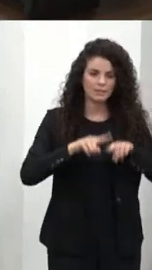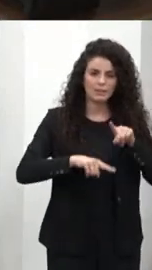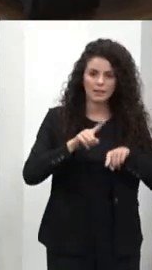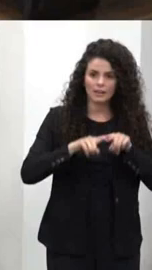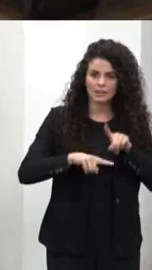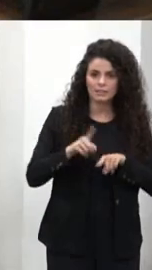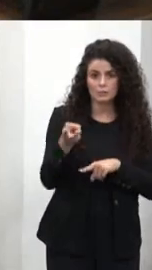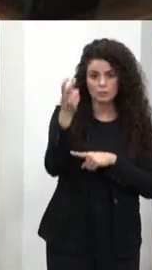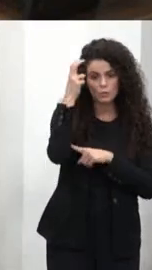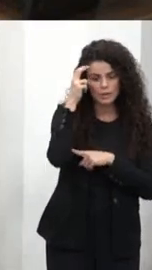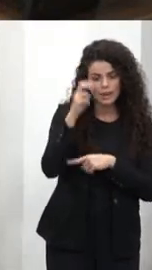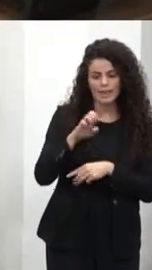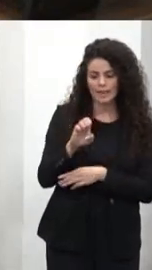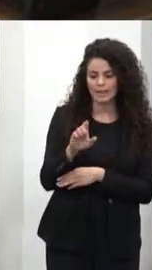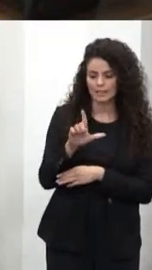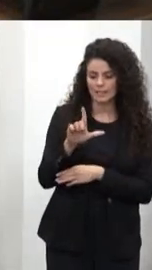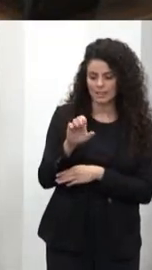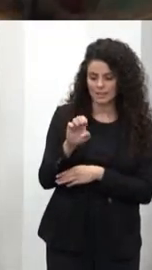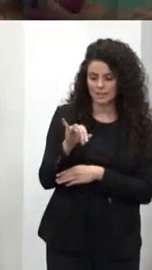shondermaq